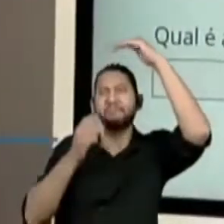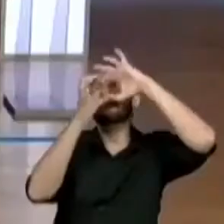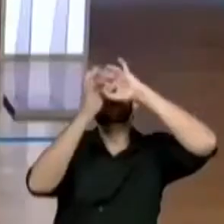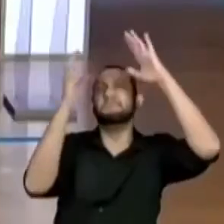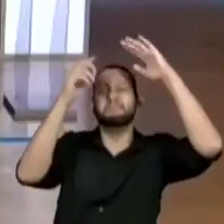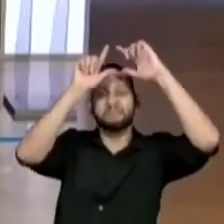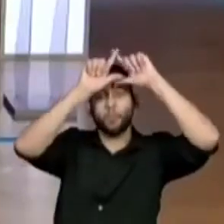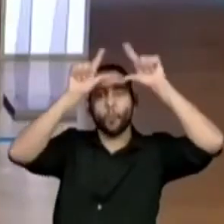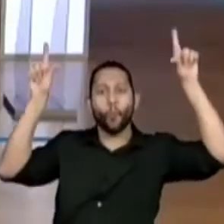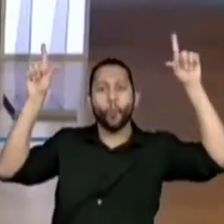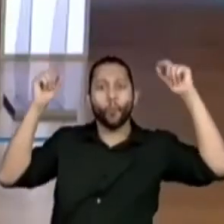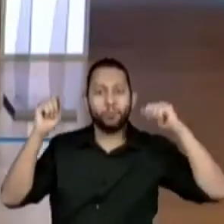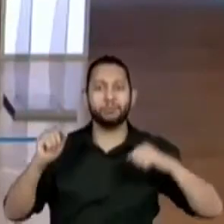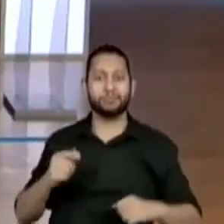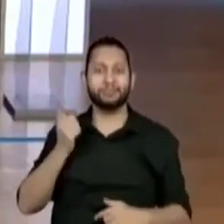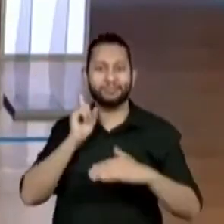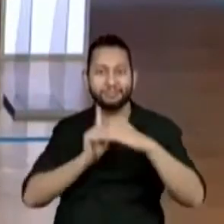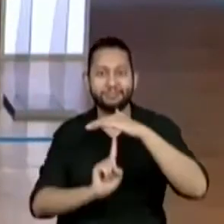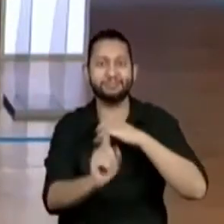lá.